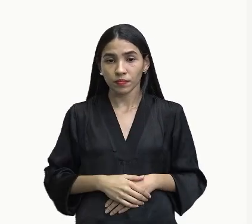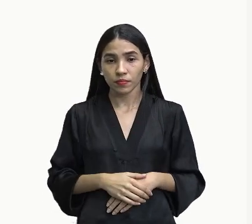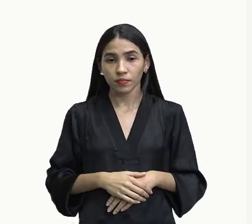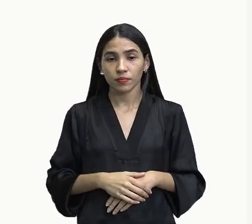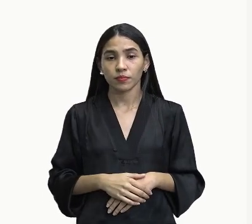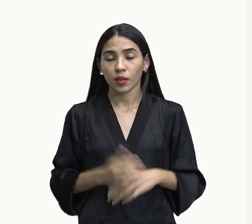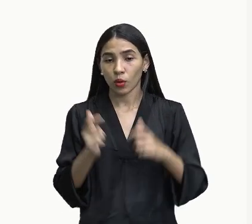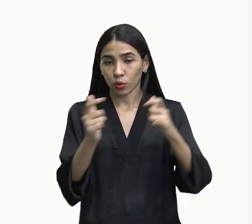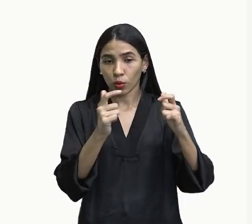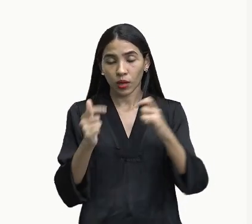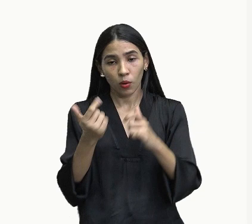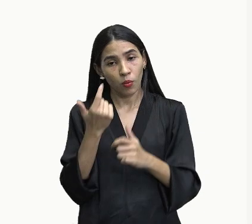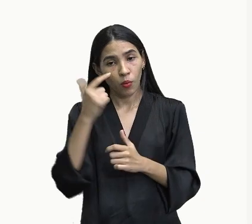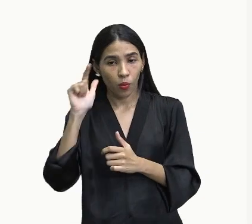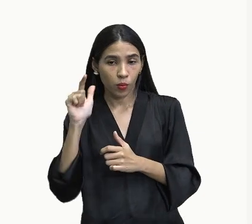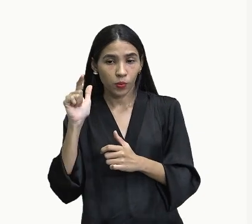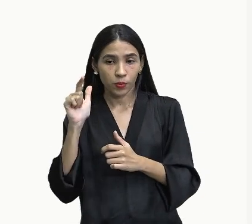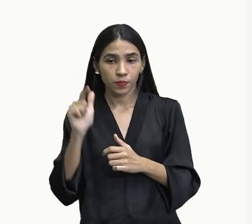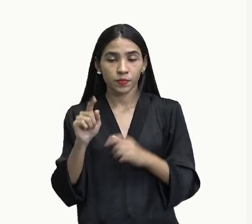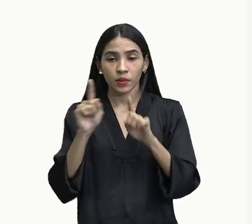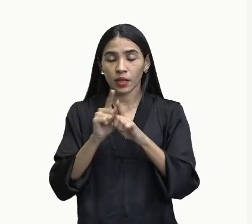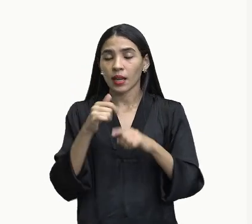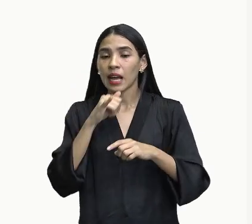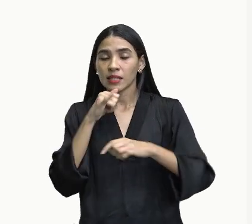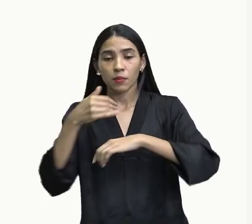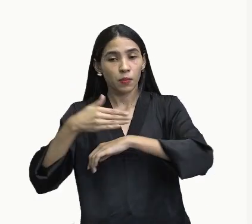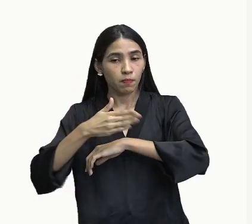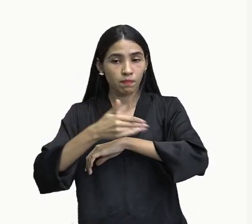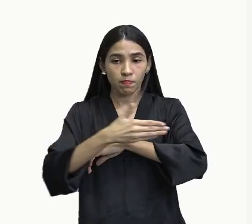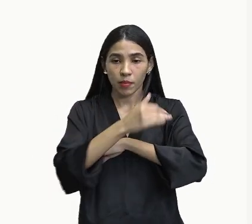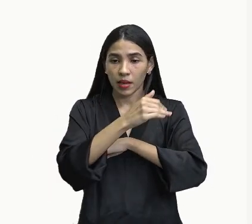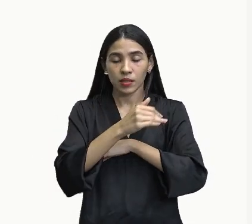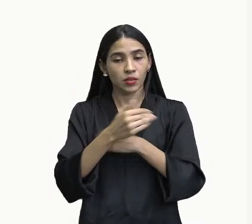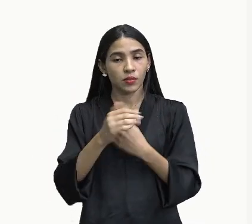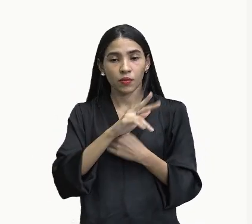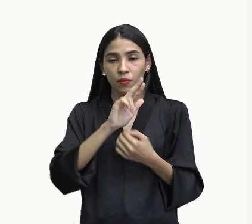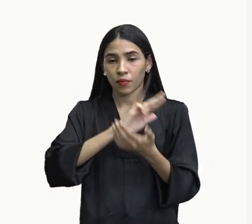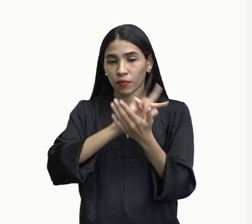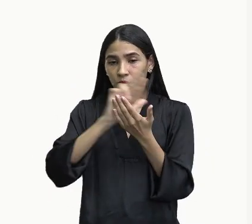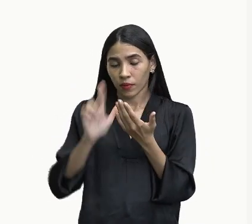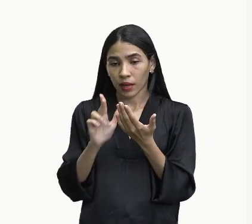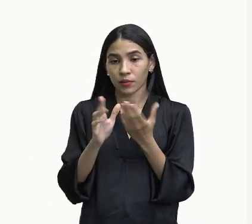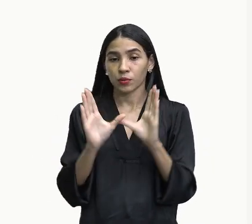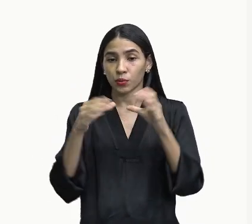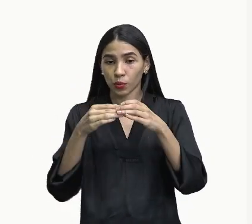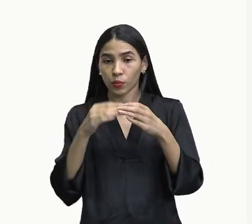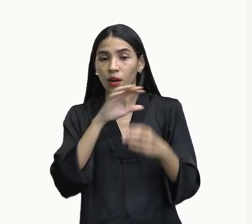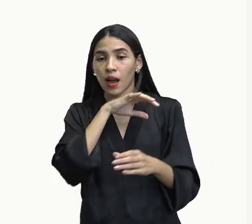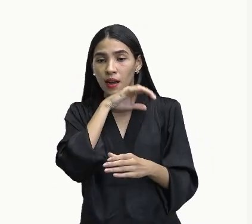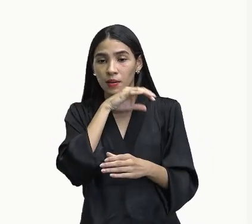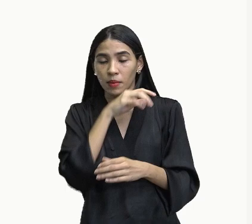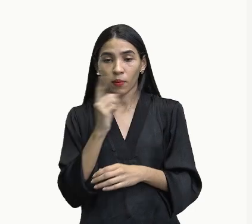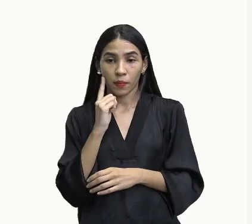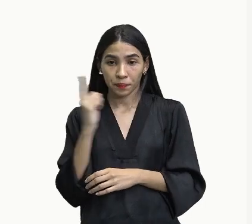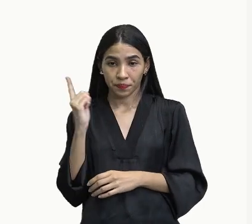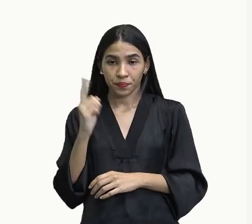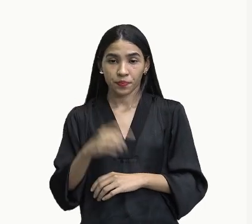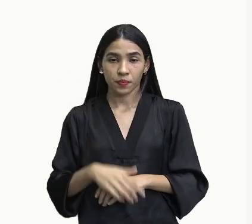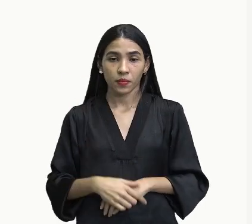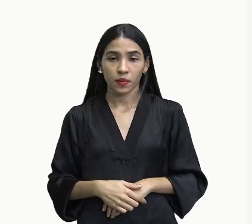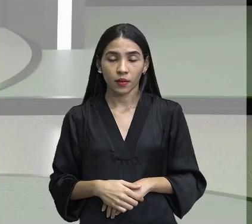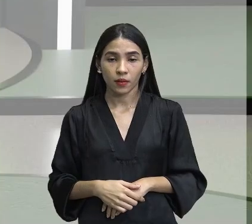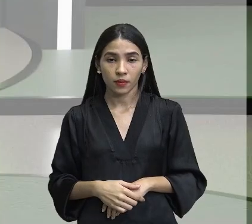local com outros indivíduos, ou seja, tem peixes e outros animais presentes aí nesse ecossistema.